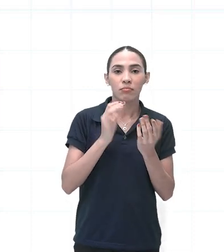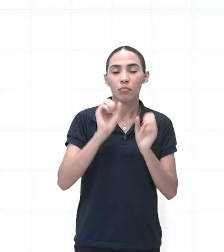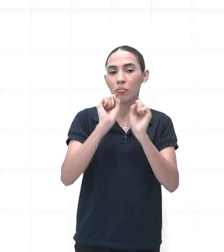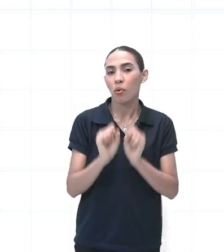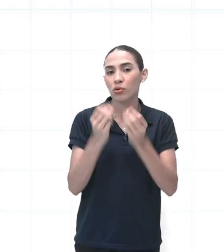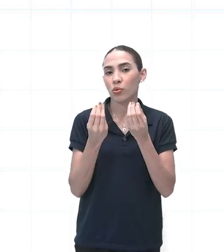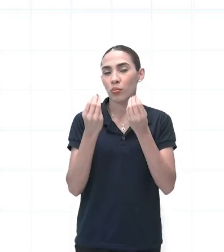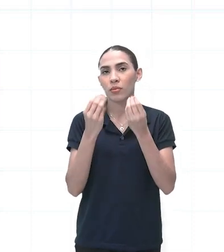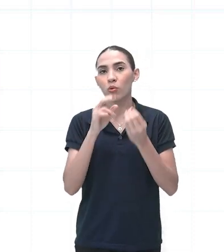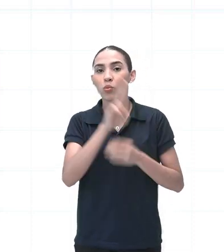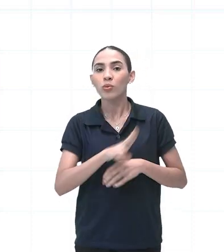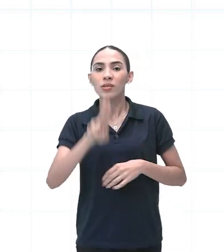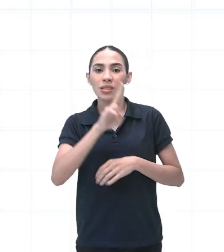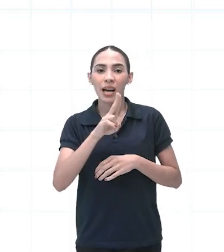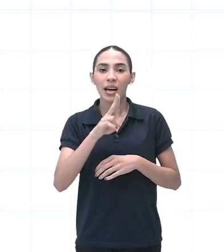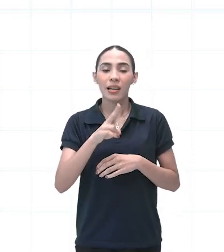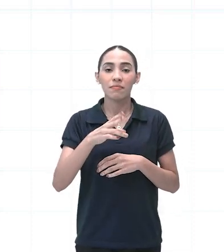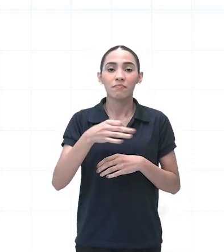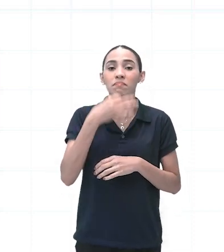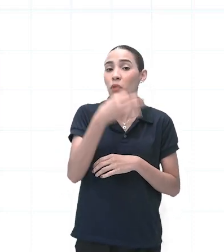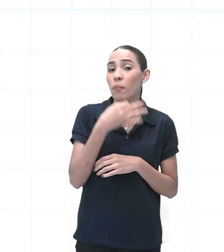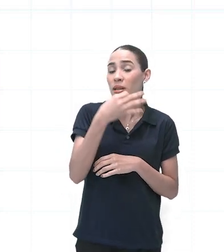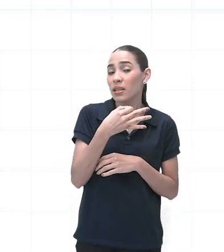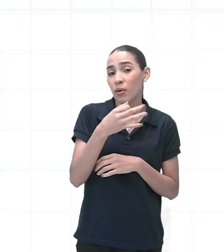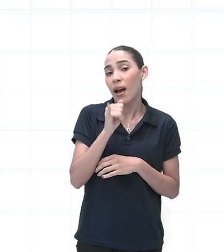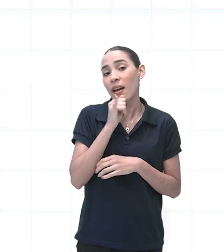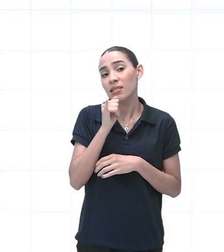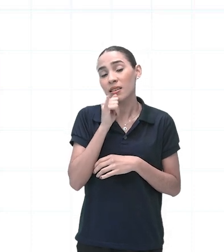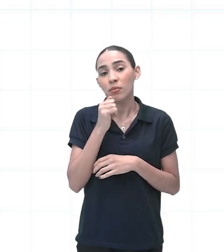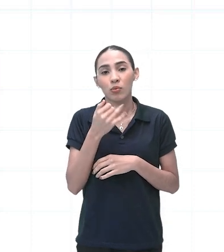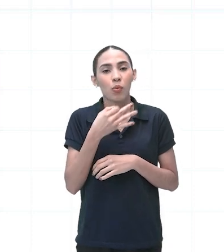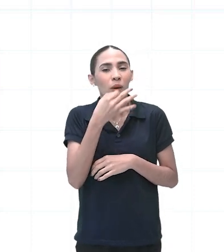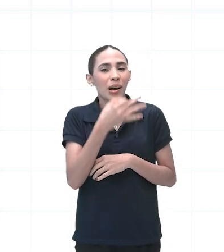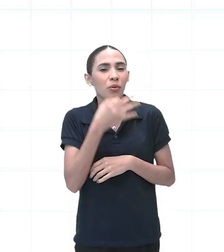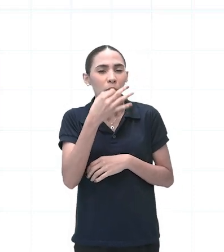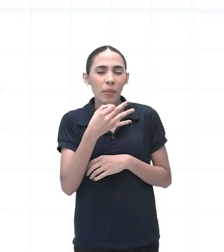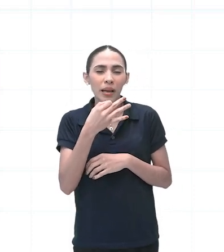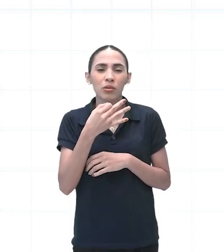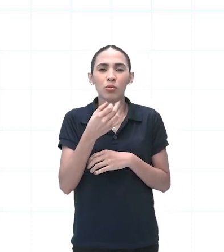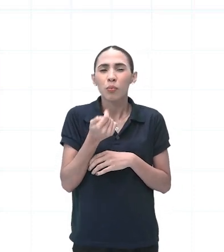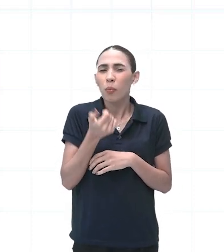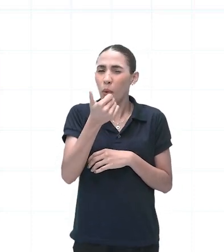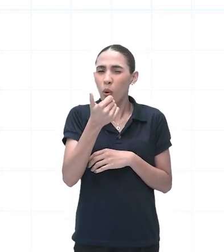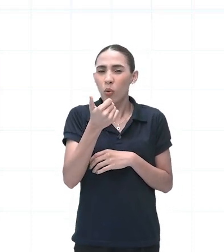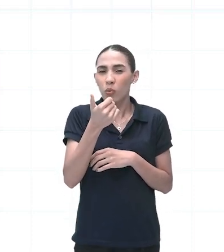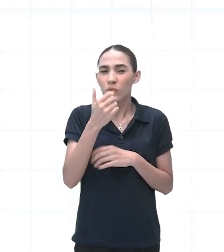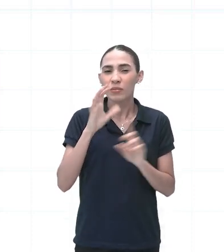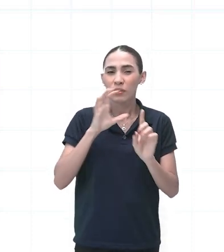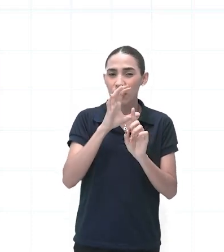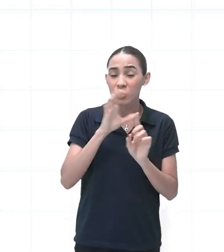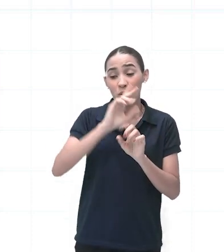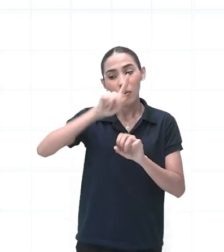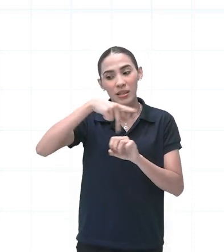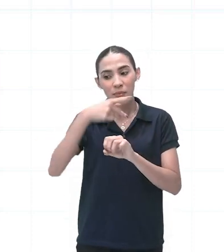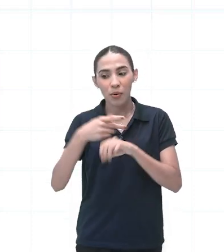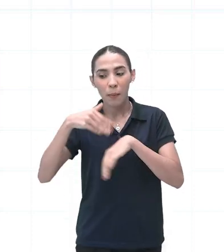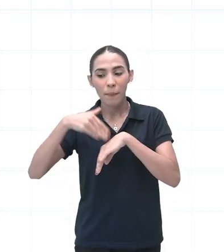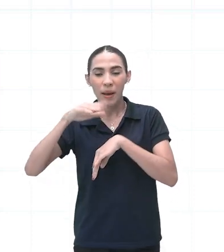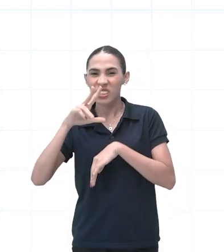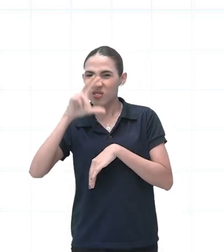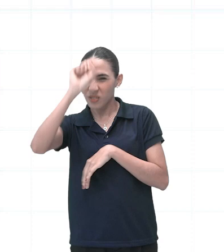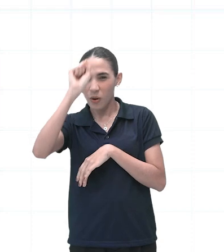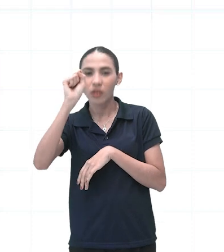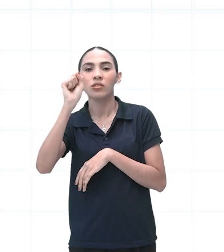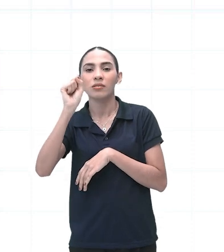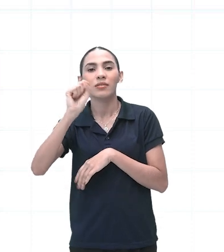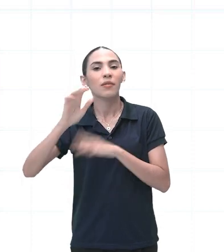pode colocar primeiro, na sua discussão lá com o seu colega, um argumento mais fraco, depois um mais forte e deixar aquele argumento mais